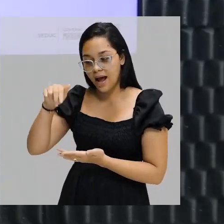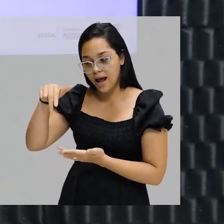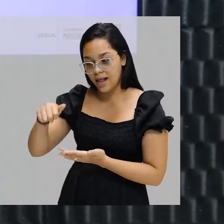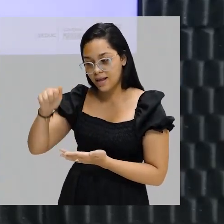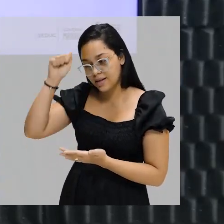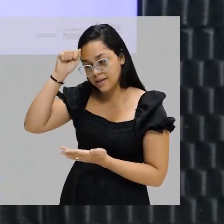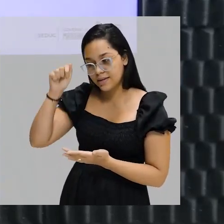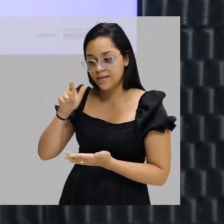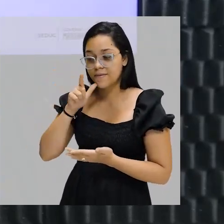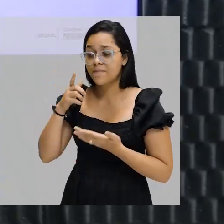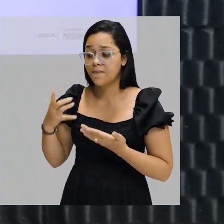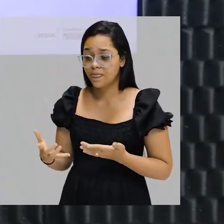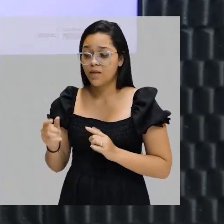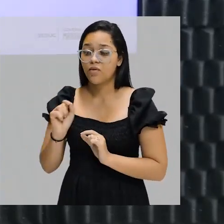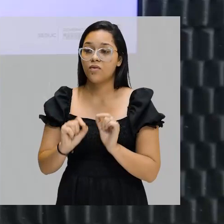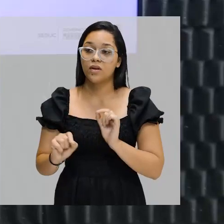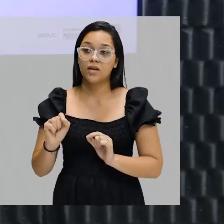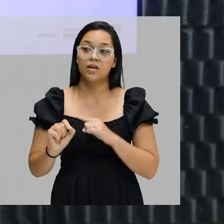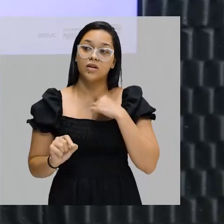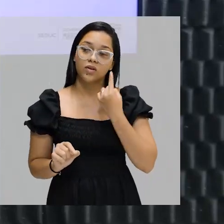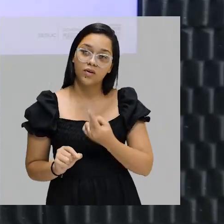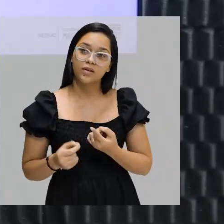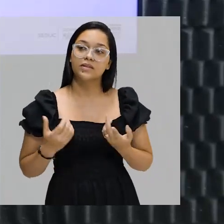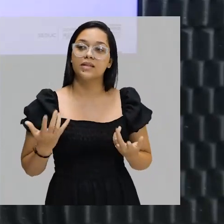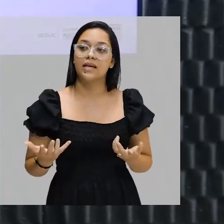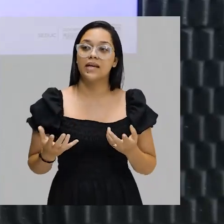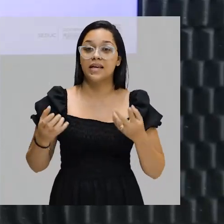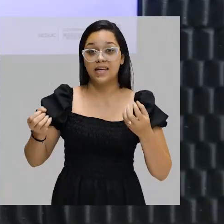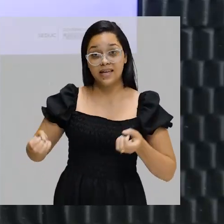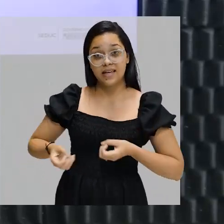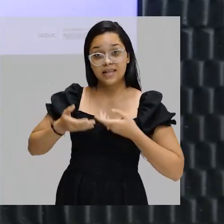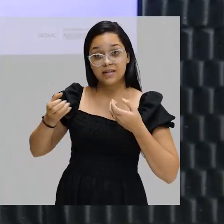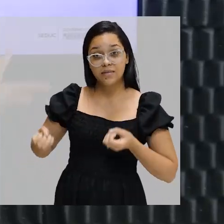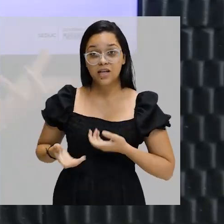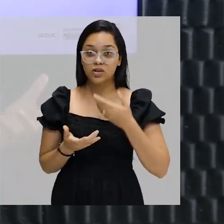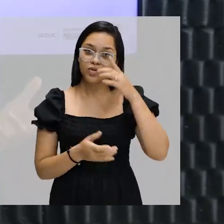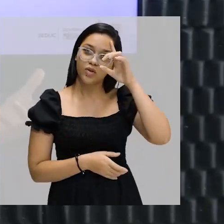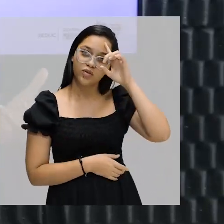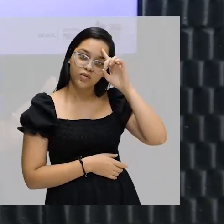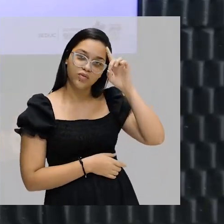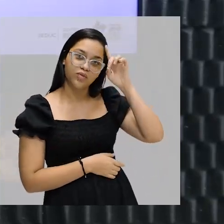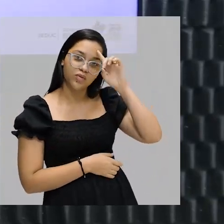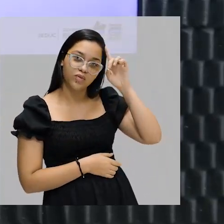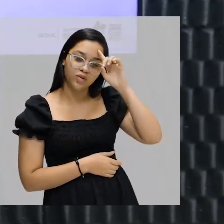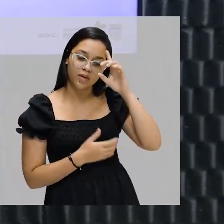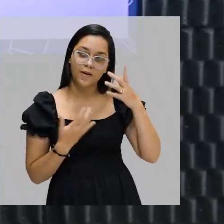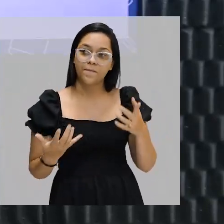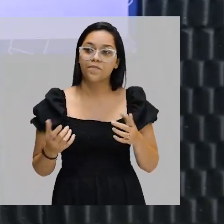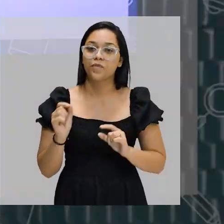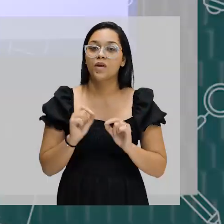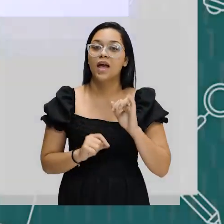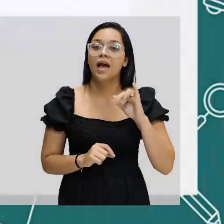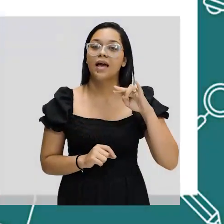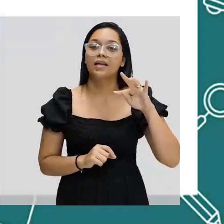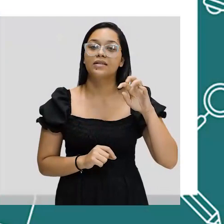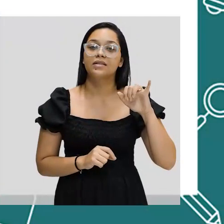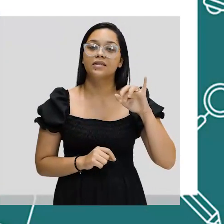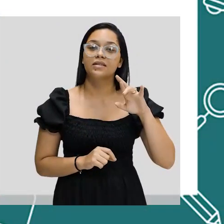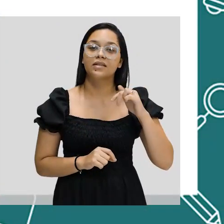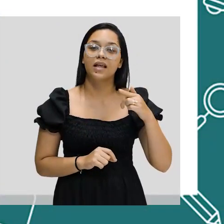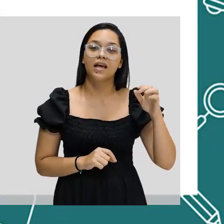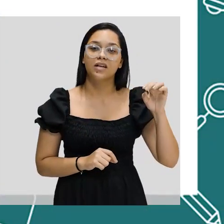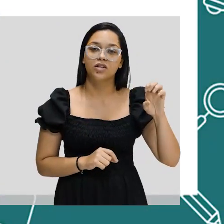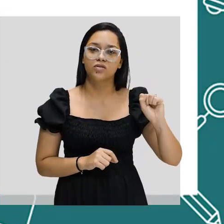com algo que a gente faz expressa muito no nosso dia a dia as interjeições